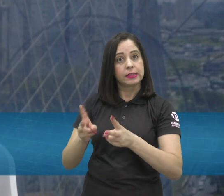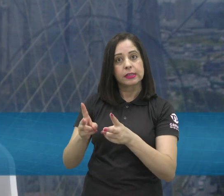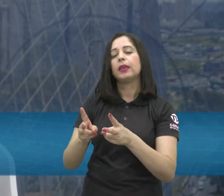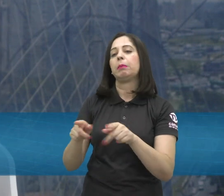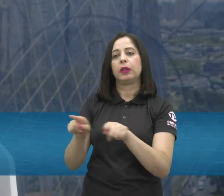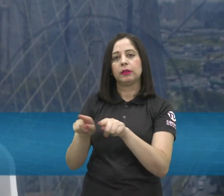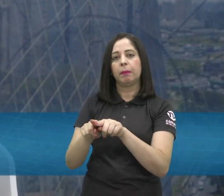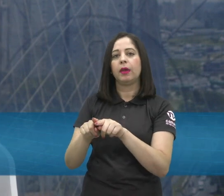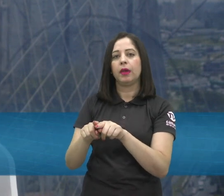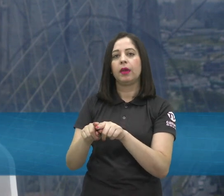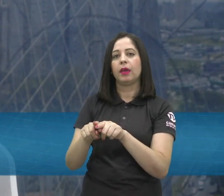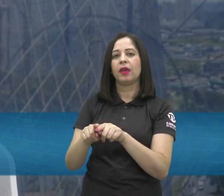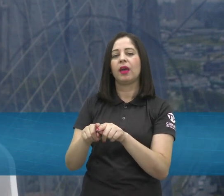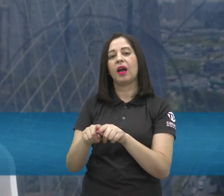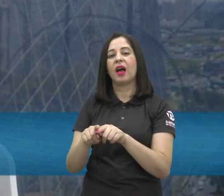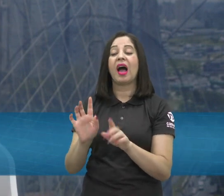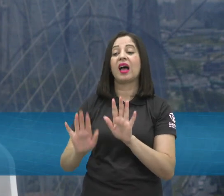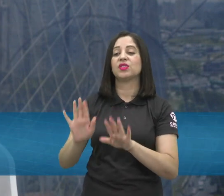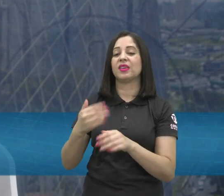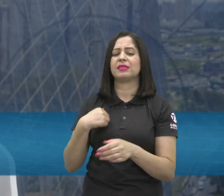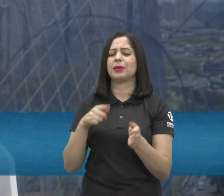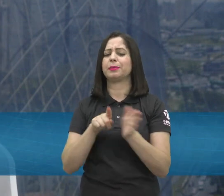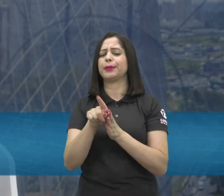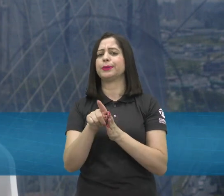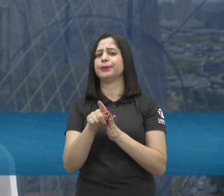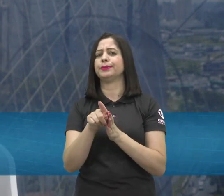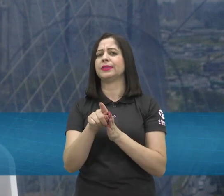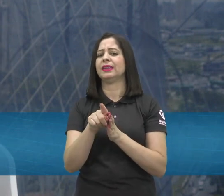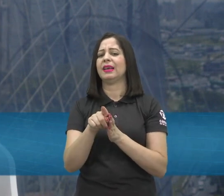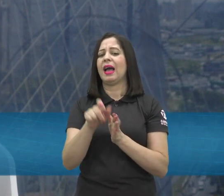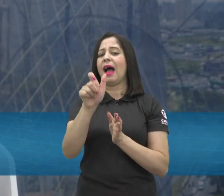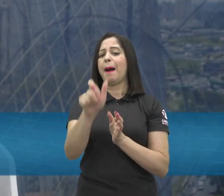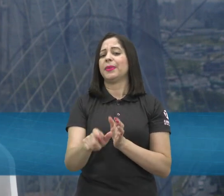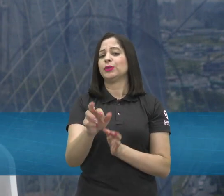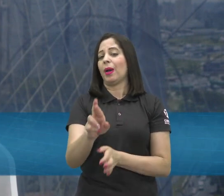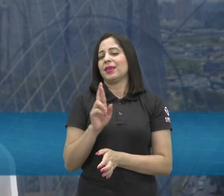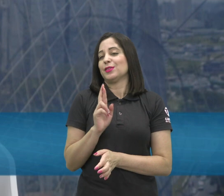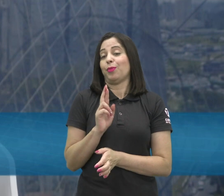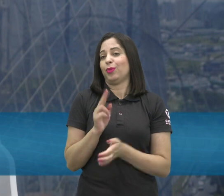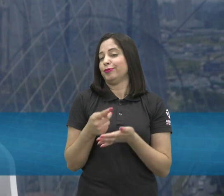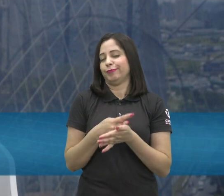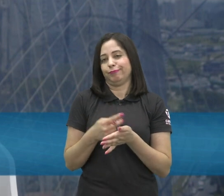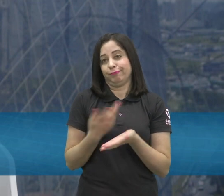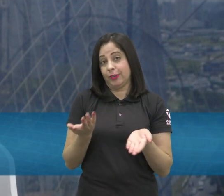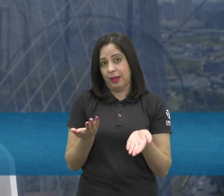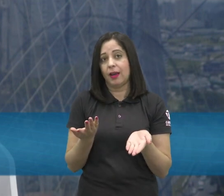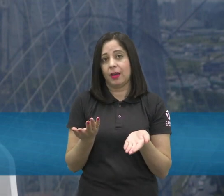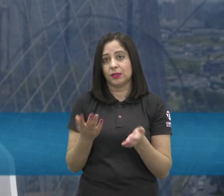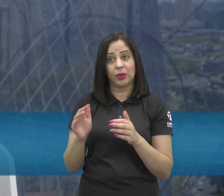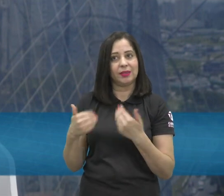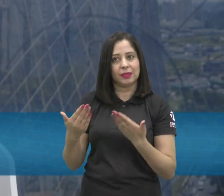porque geralmente aquilo que a gente pergunta nem sempre é aquilo que aquela pessoa realmente necessita e precisa. Então, o problema ele